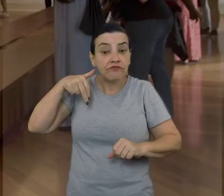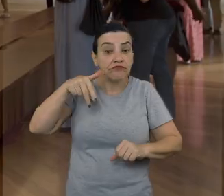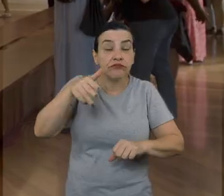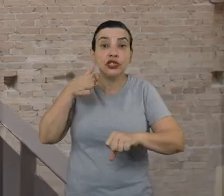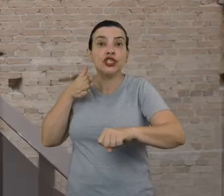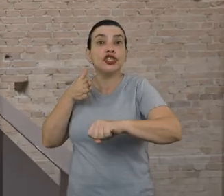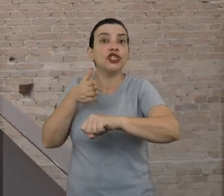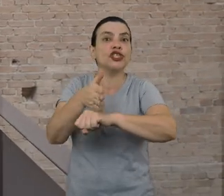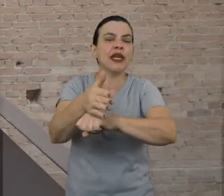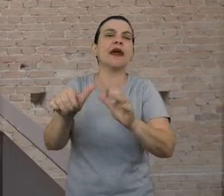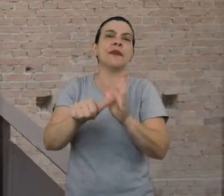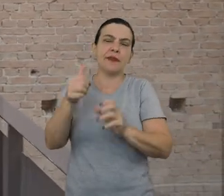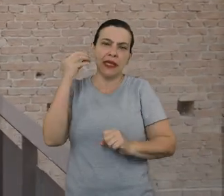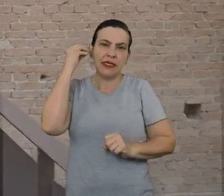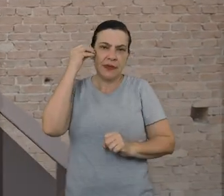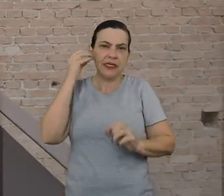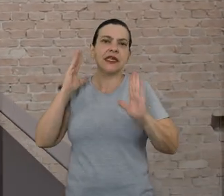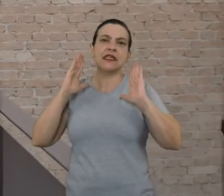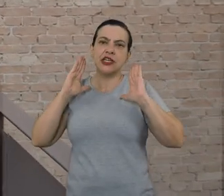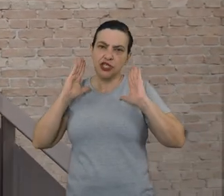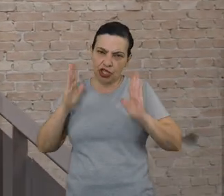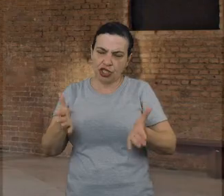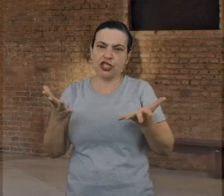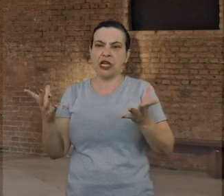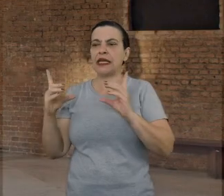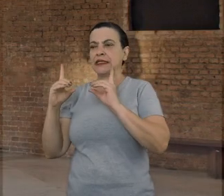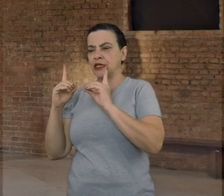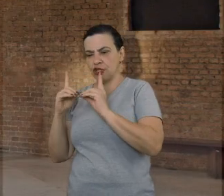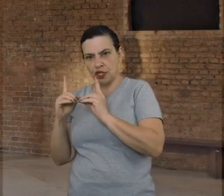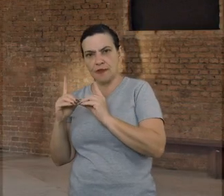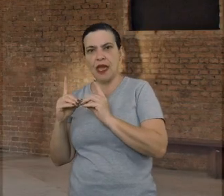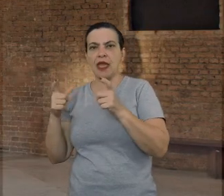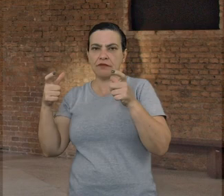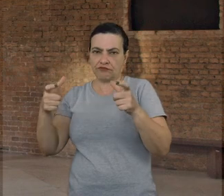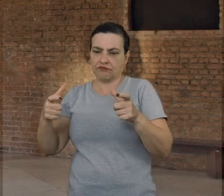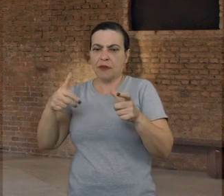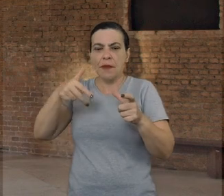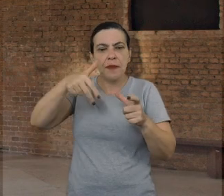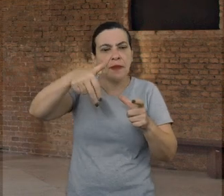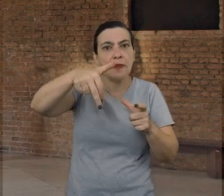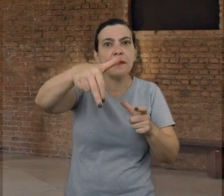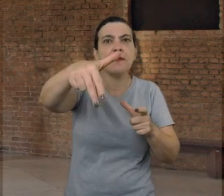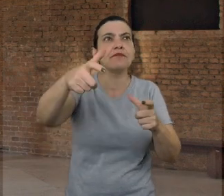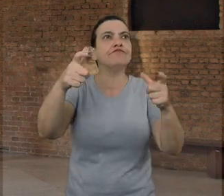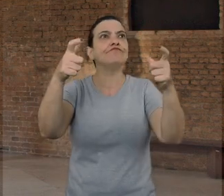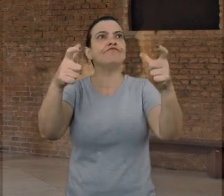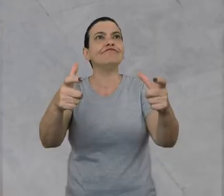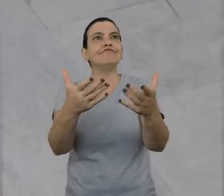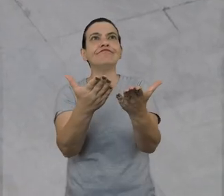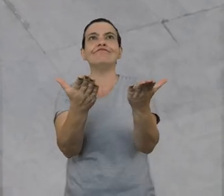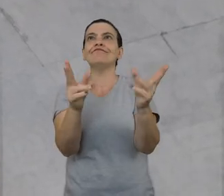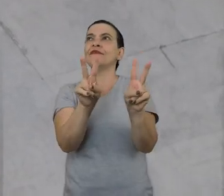pelo foyer, passado pela primeira passarela, você chega no octógono. É, todo o espaço do museu, da Pinacoteca